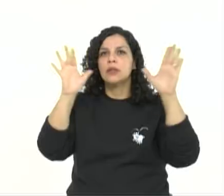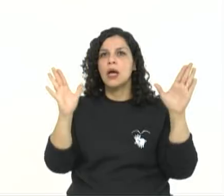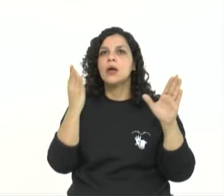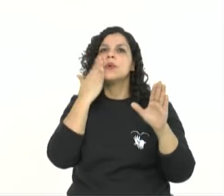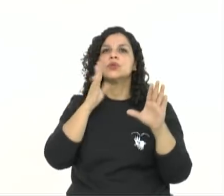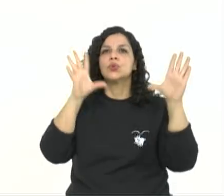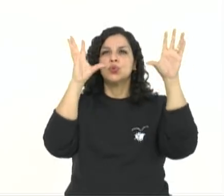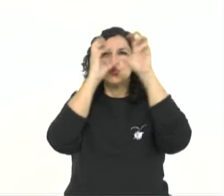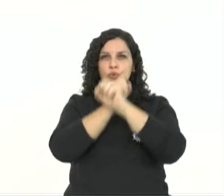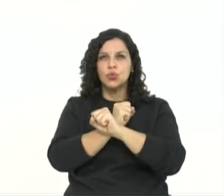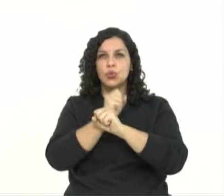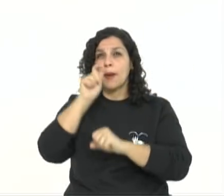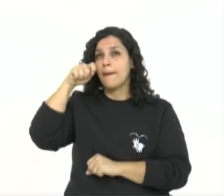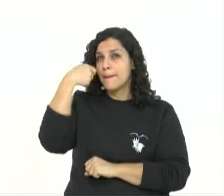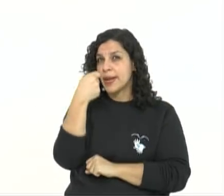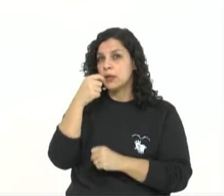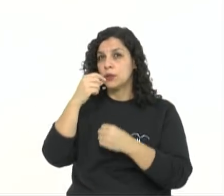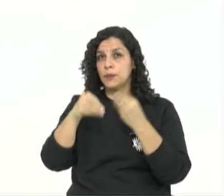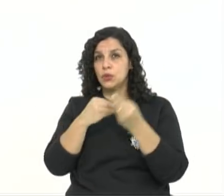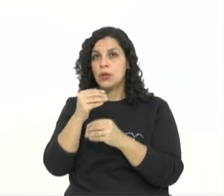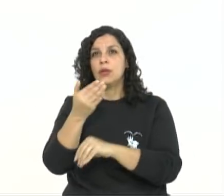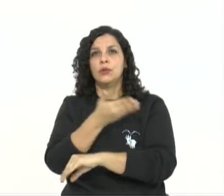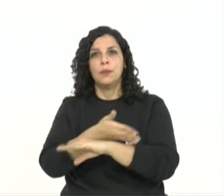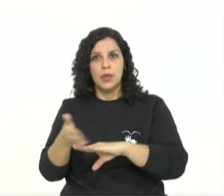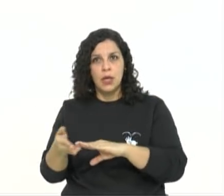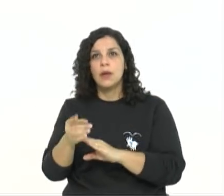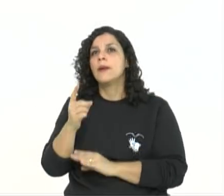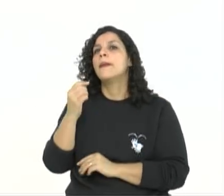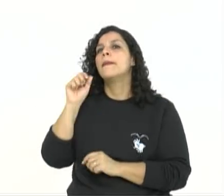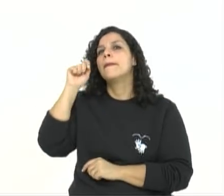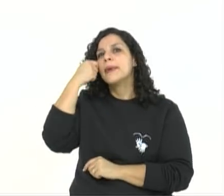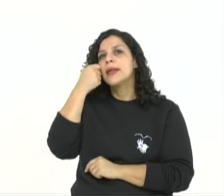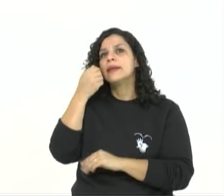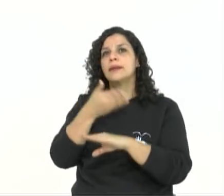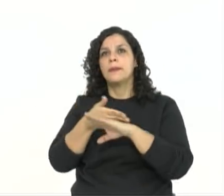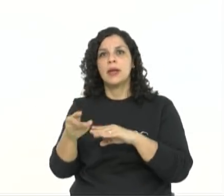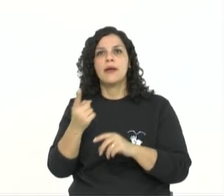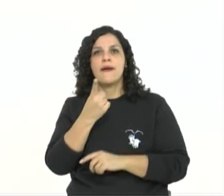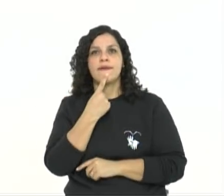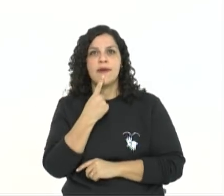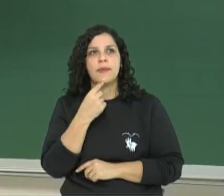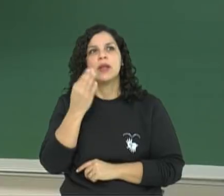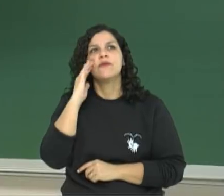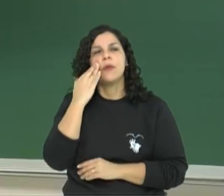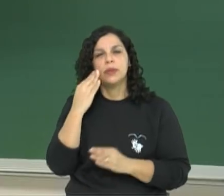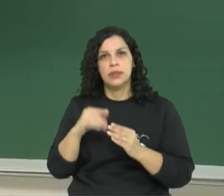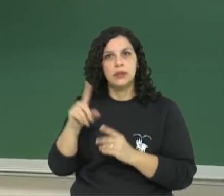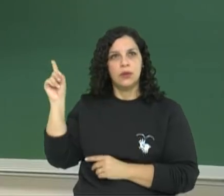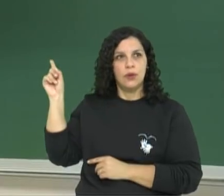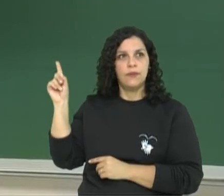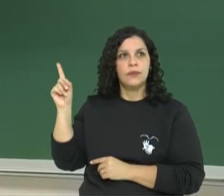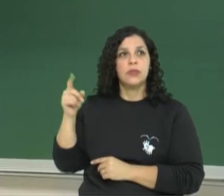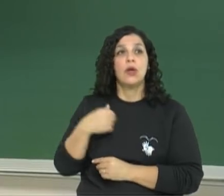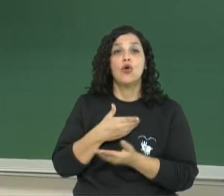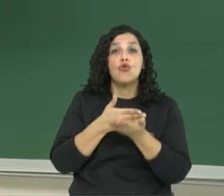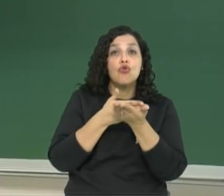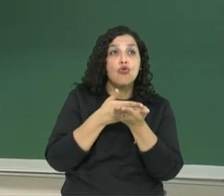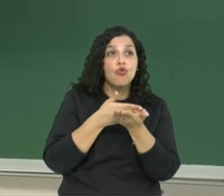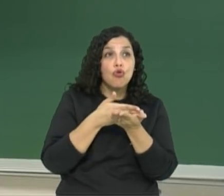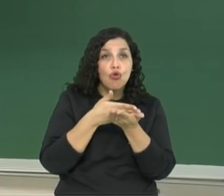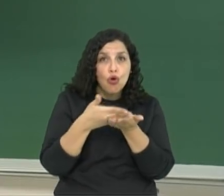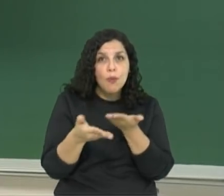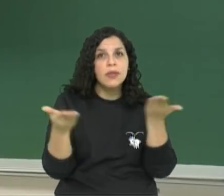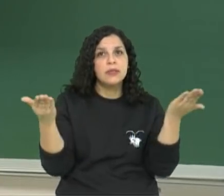escura, preta, preta com branca, preta, branca e vermelha. Vamos entender um pouquinho melhor. Então, se você é um iniciante